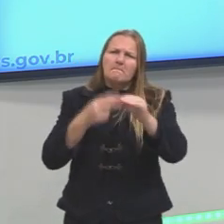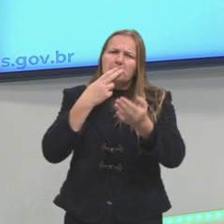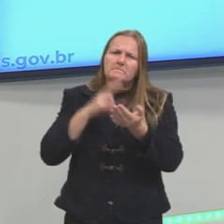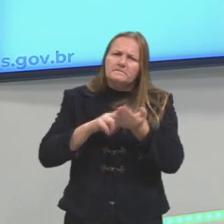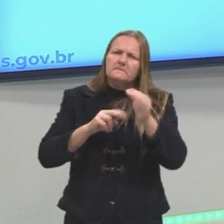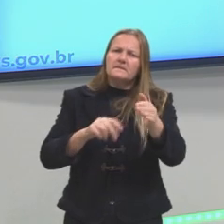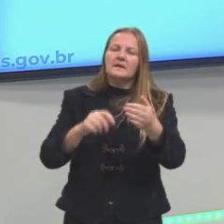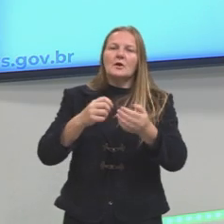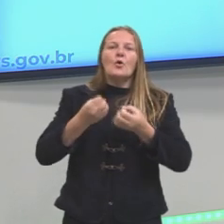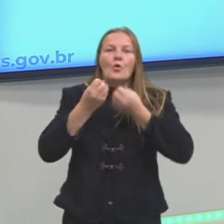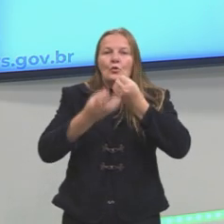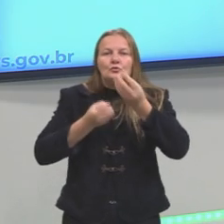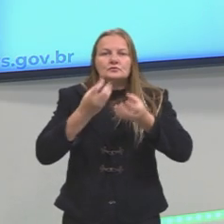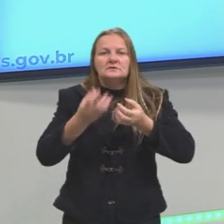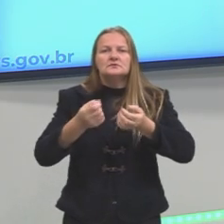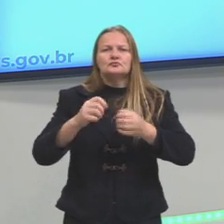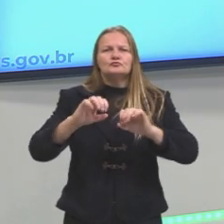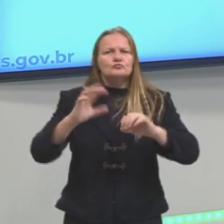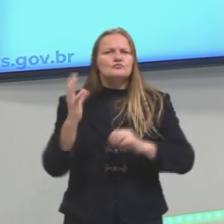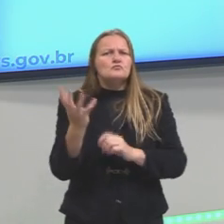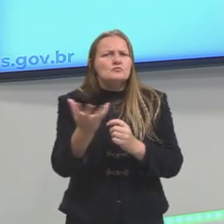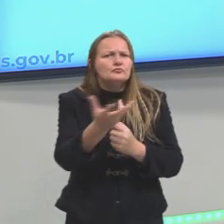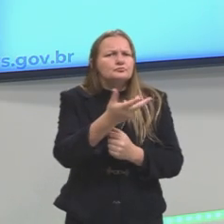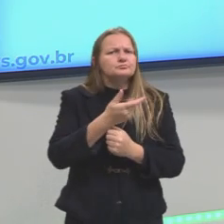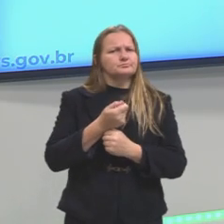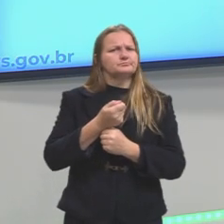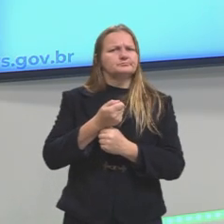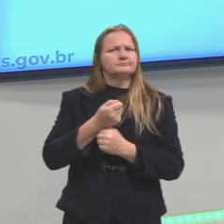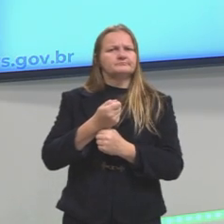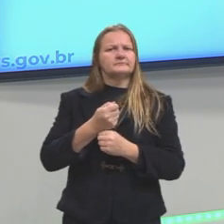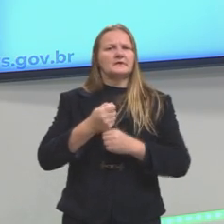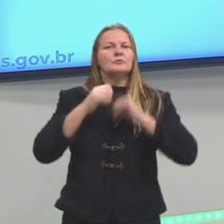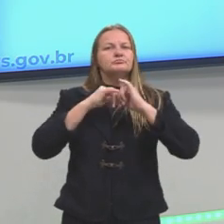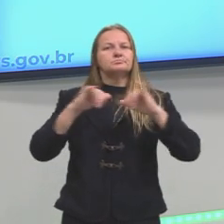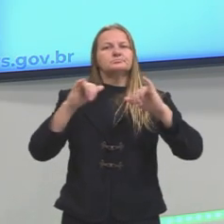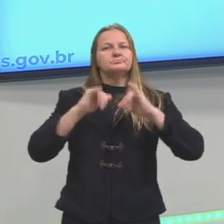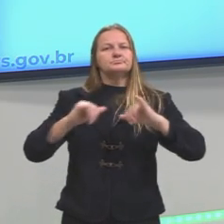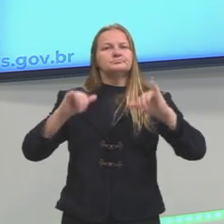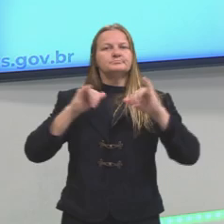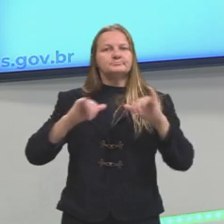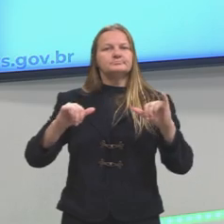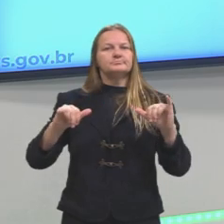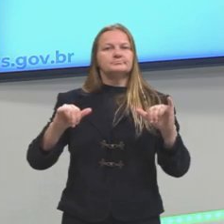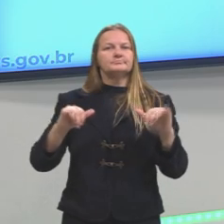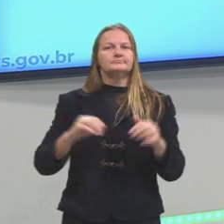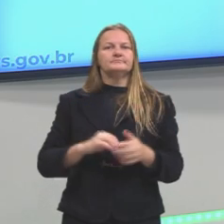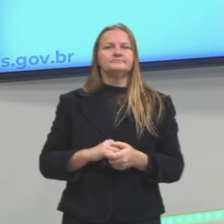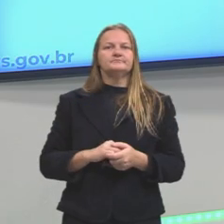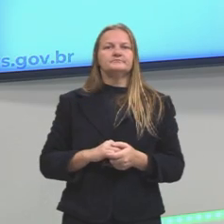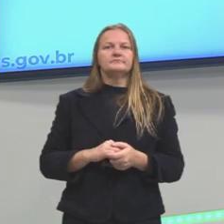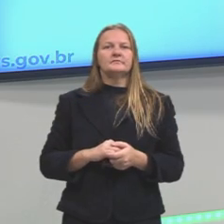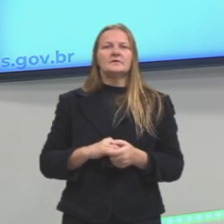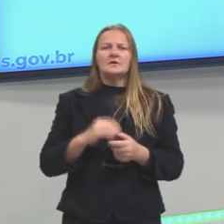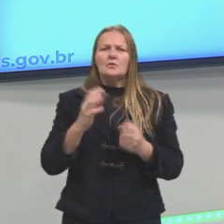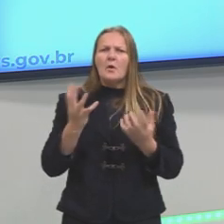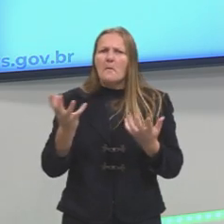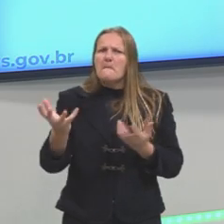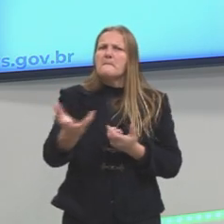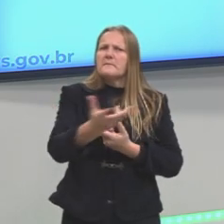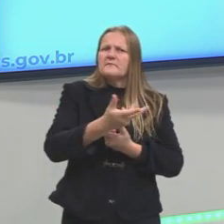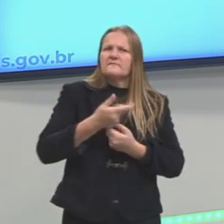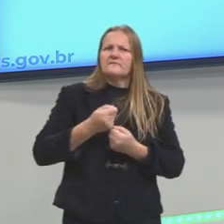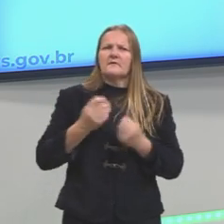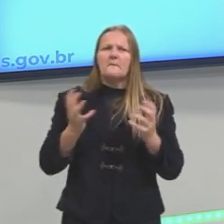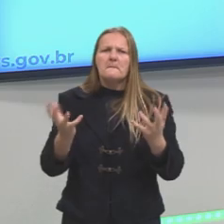convencendo Esses povos levando a Boa Nova e o sentido de convencimento